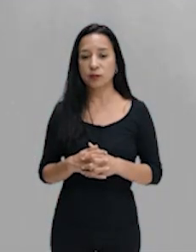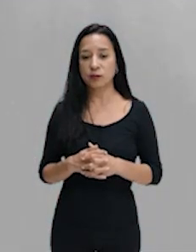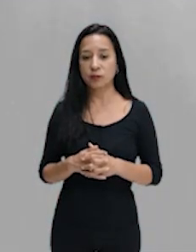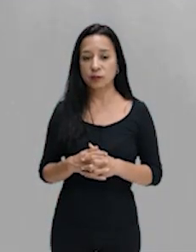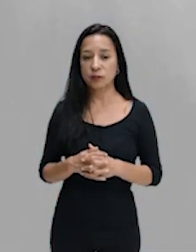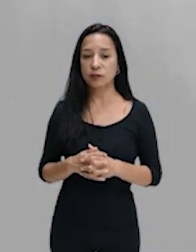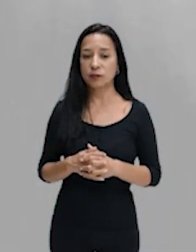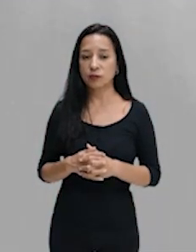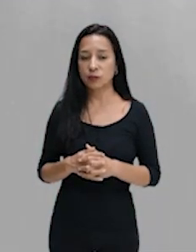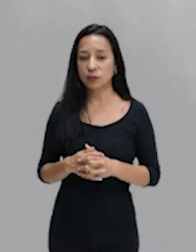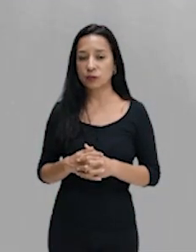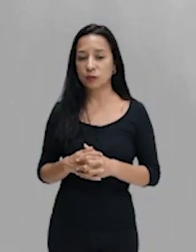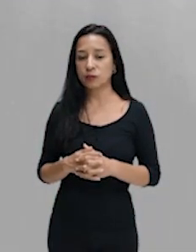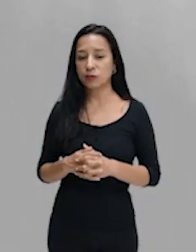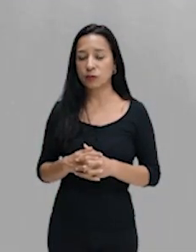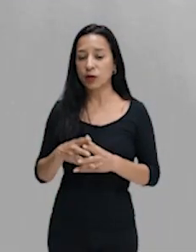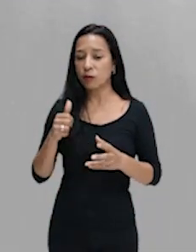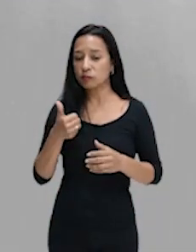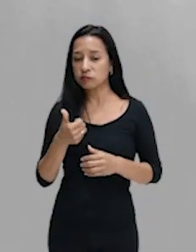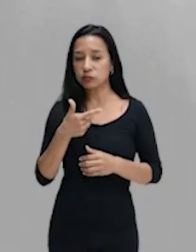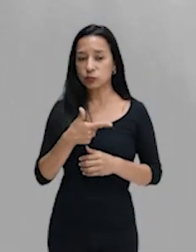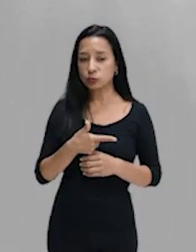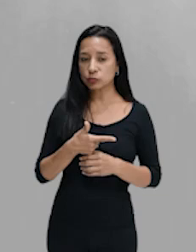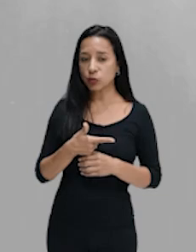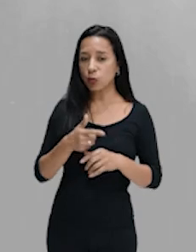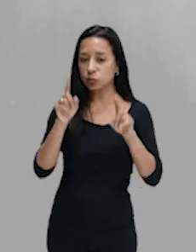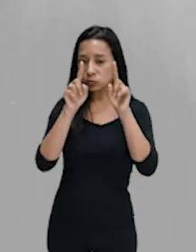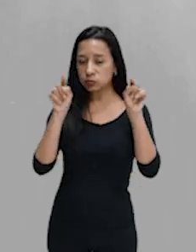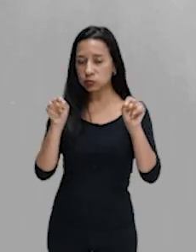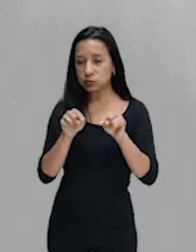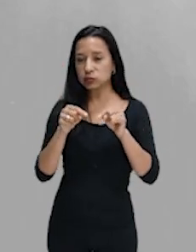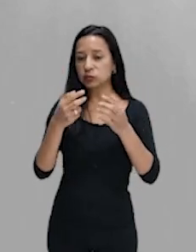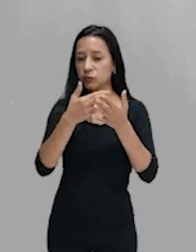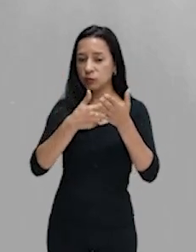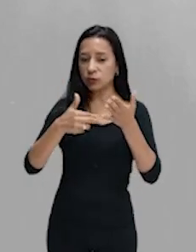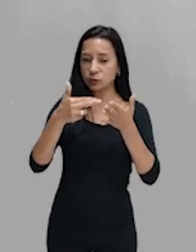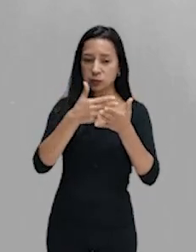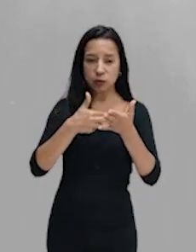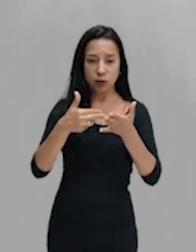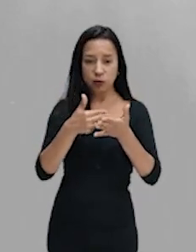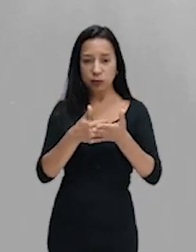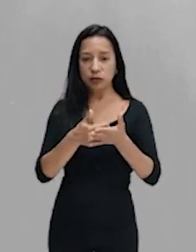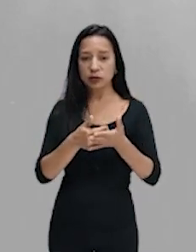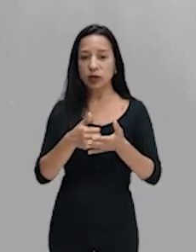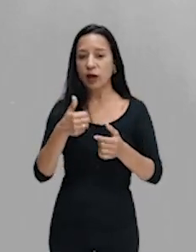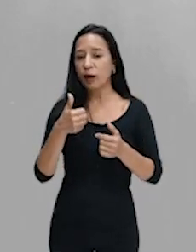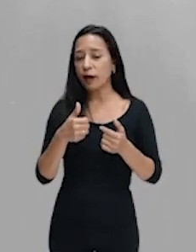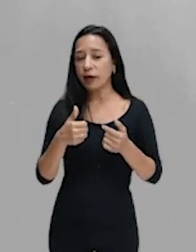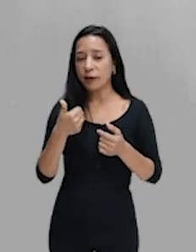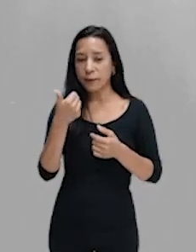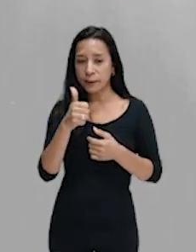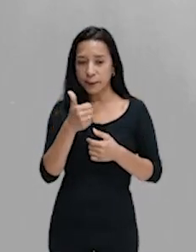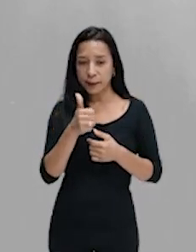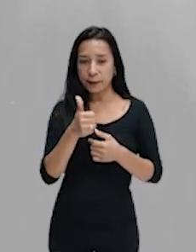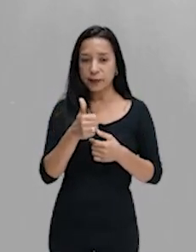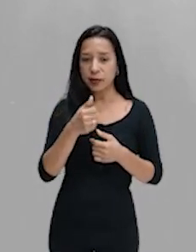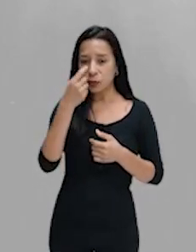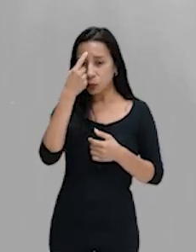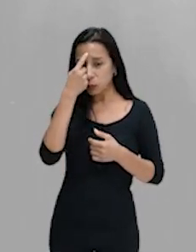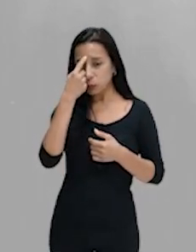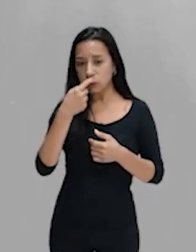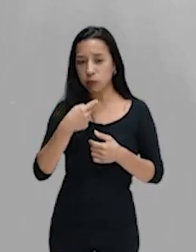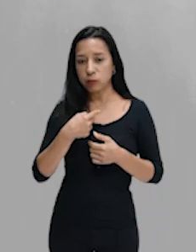à mão, geralmente do vô e da avó, né? Aquele fica geralmente na sala de casa, aquele quadro antigo, preto e branco. Ela tem